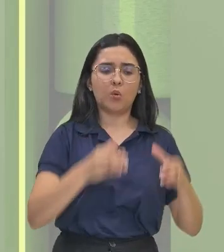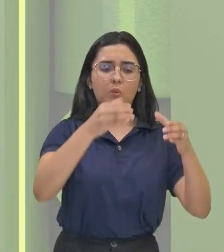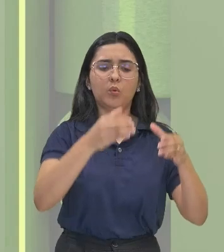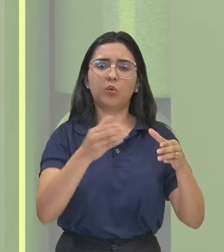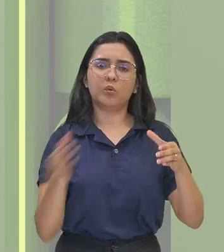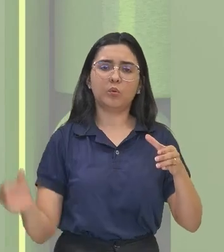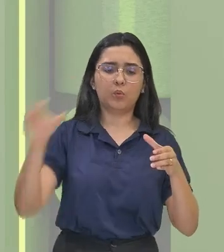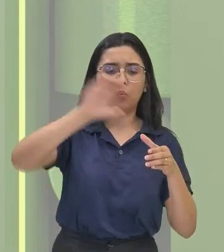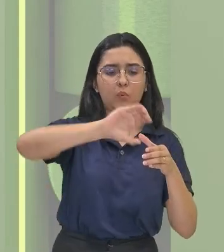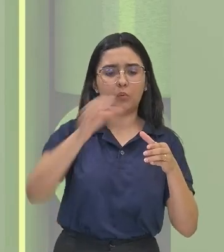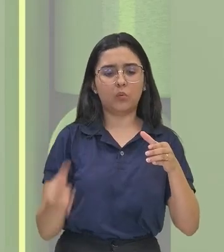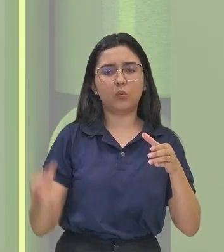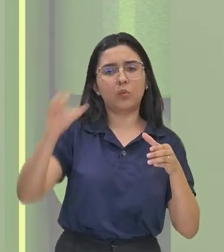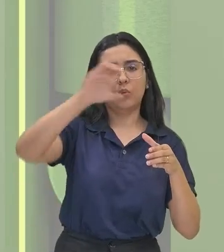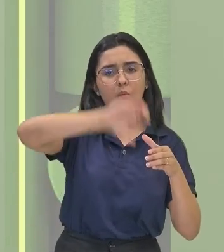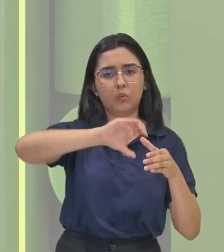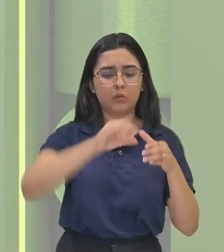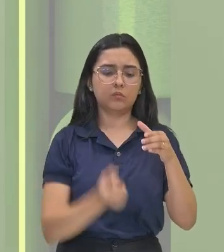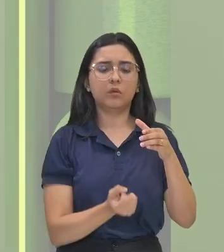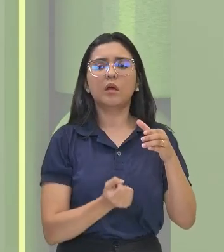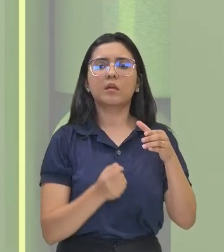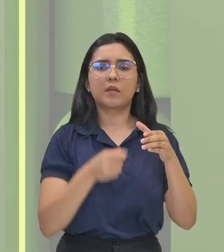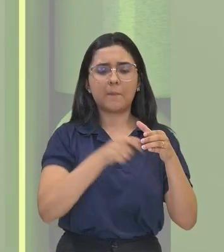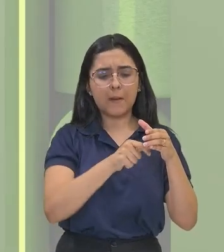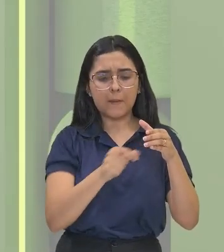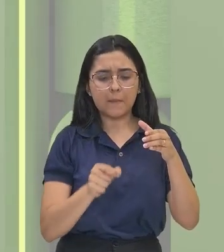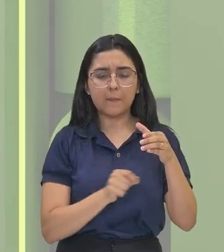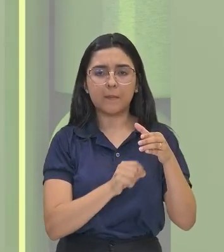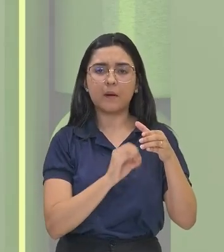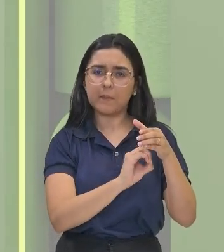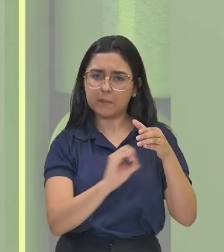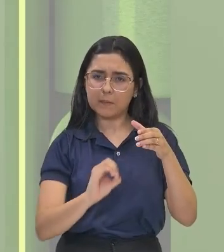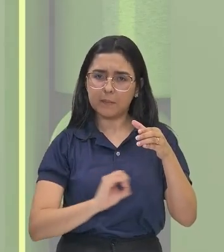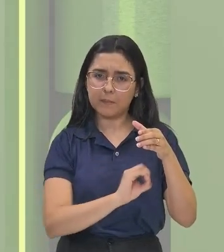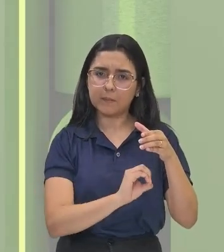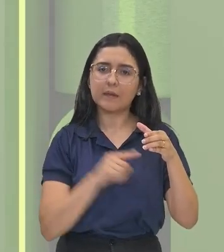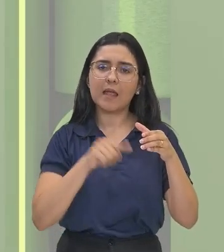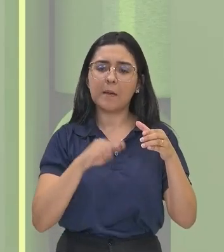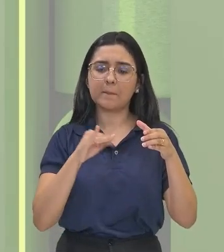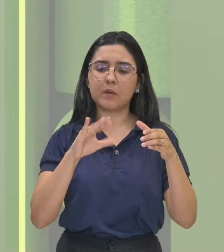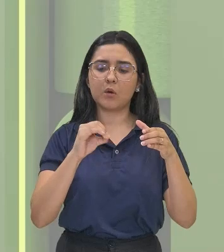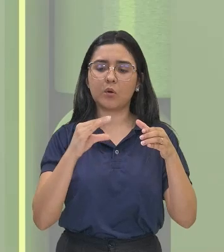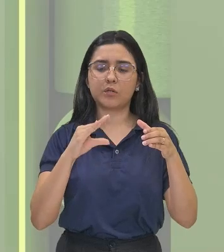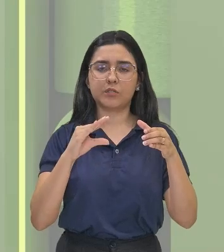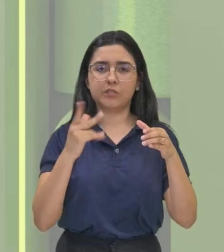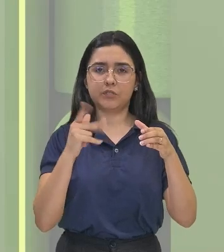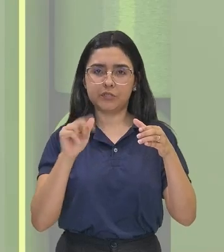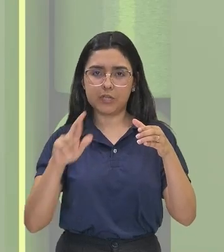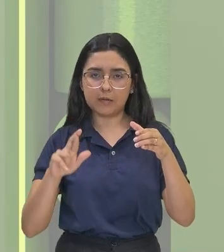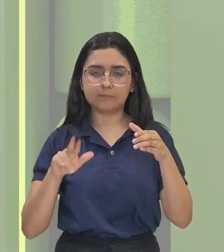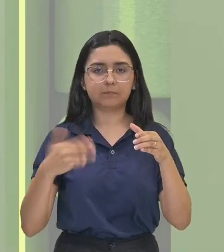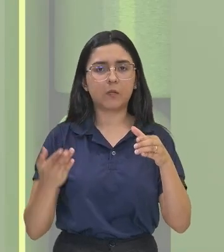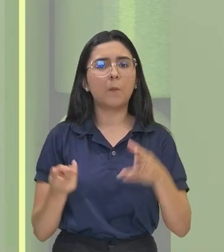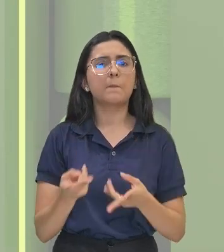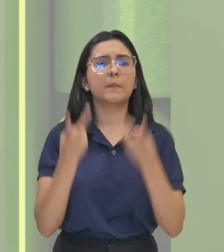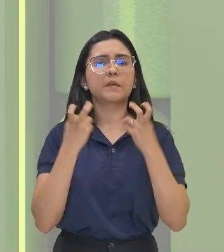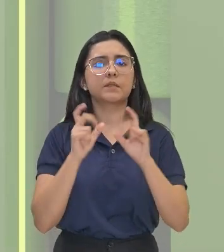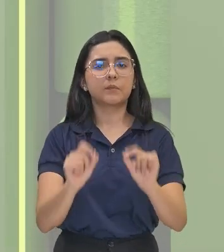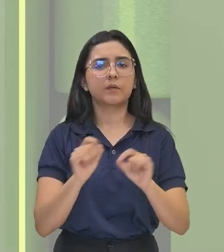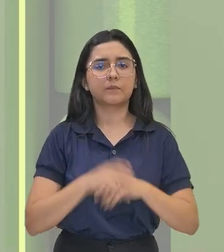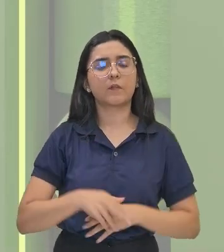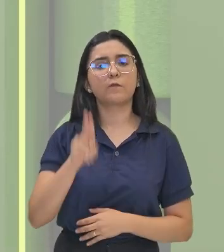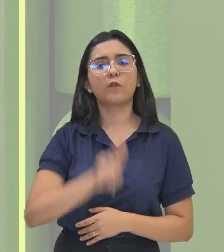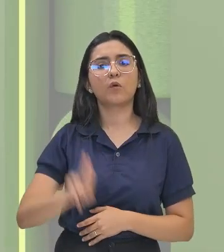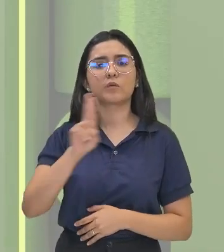poucas pedrinhas ali embaixo, que vão realmente ser o biochar. Então, preste atenção que foi